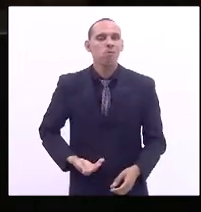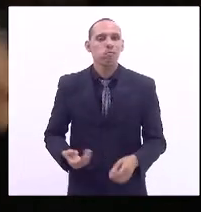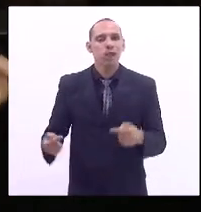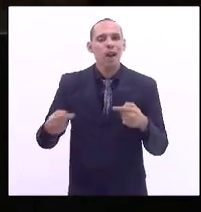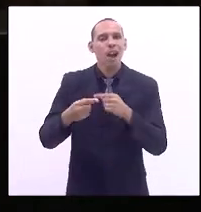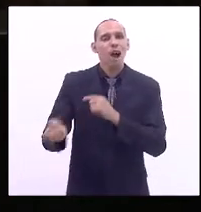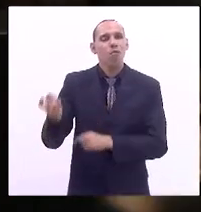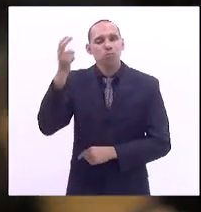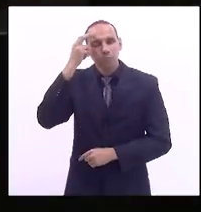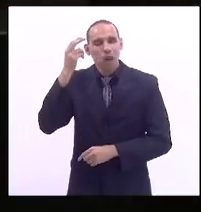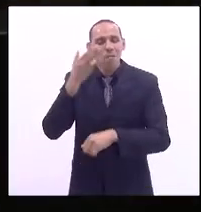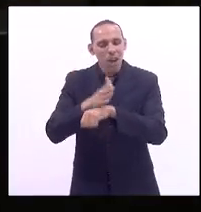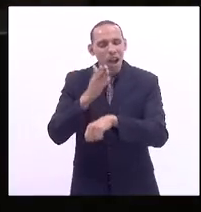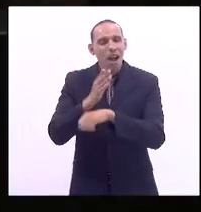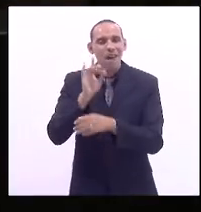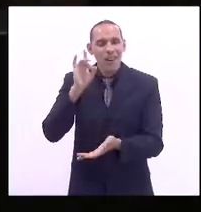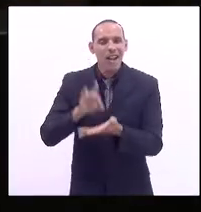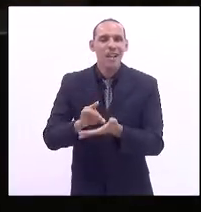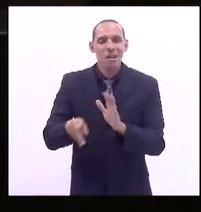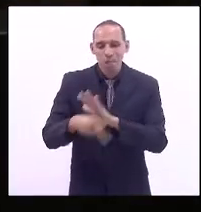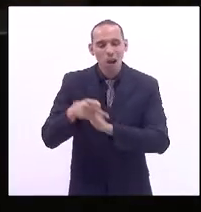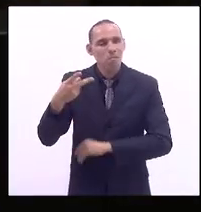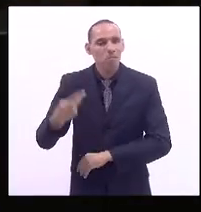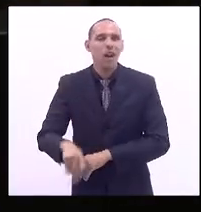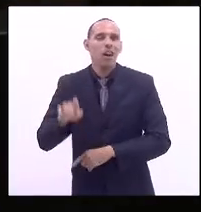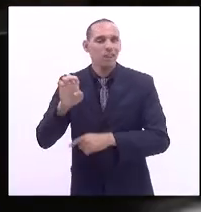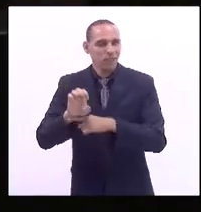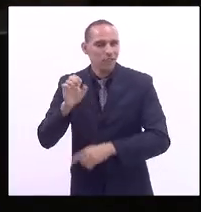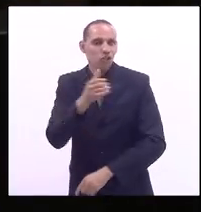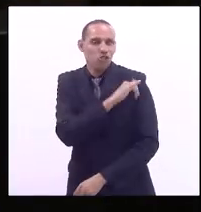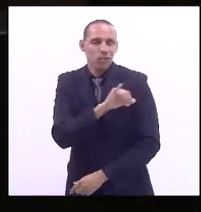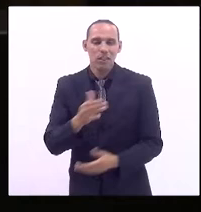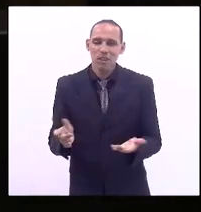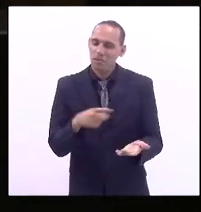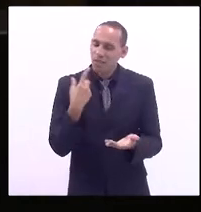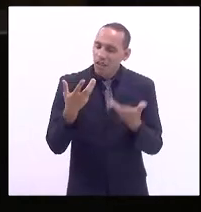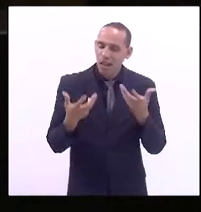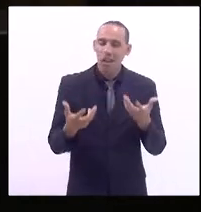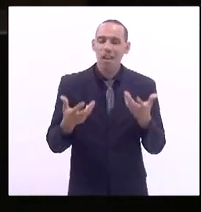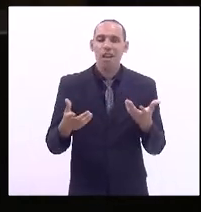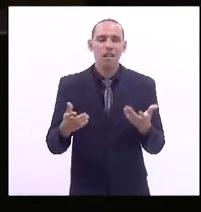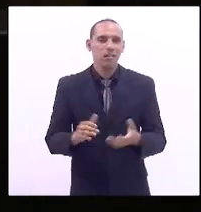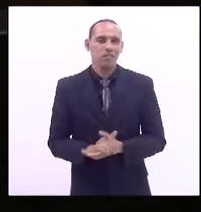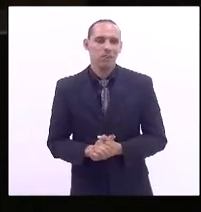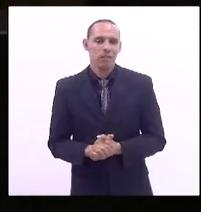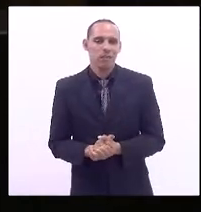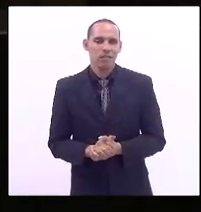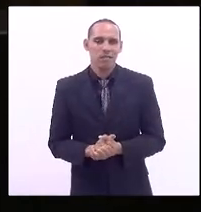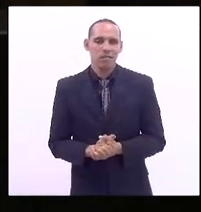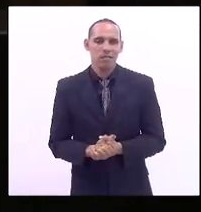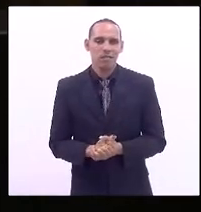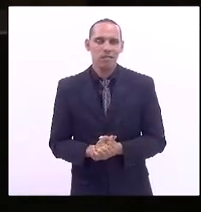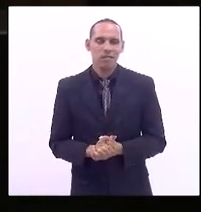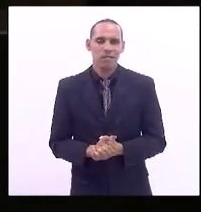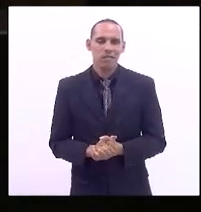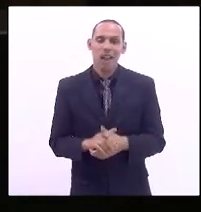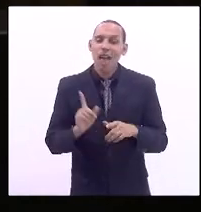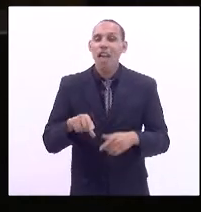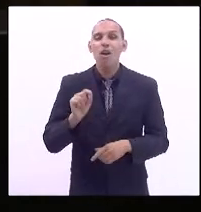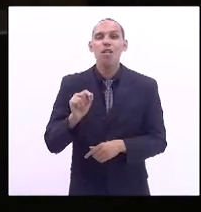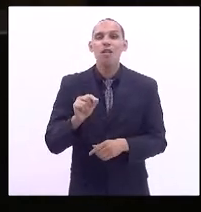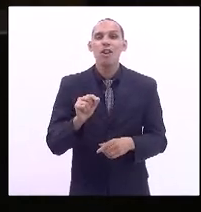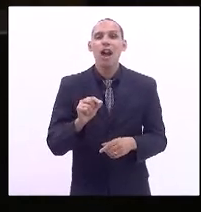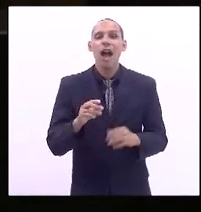colocada em prática pelo Estado do Rio de Janeiro é isso que nós gostaríamos a questão da Habitação